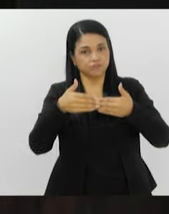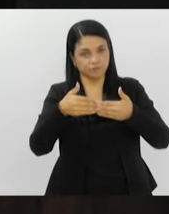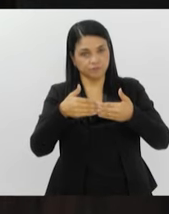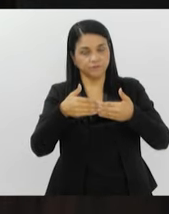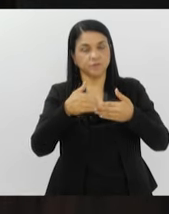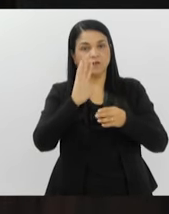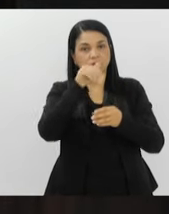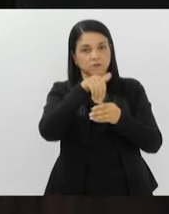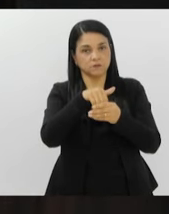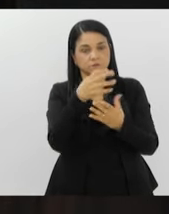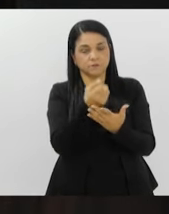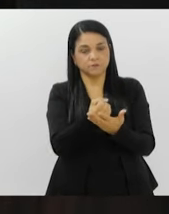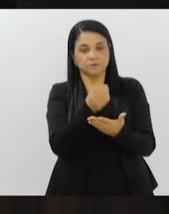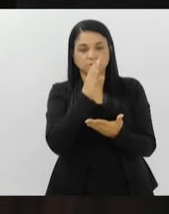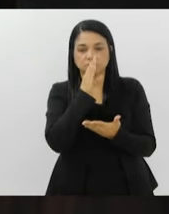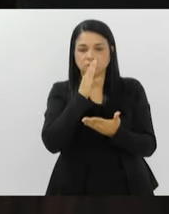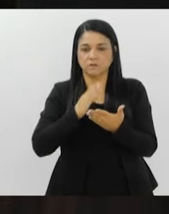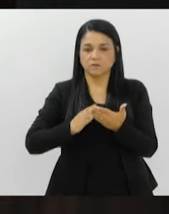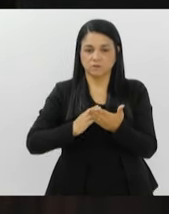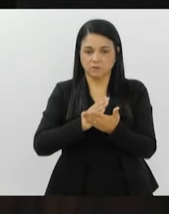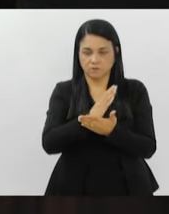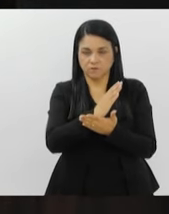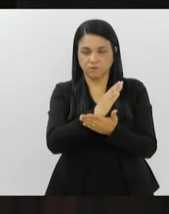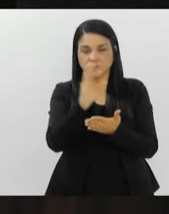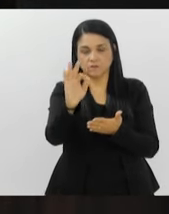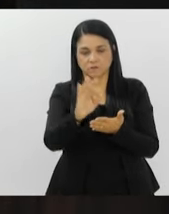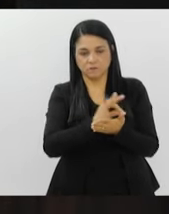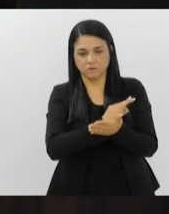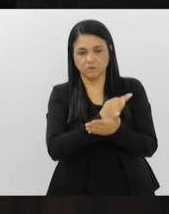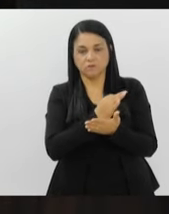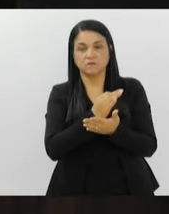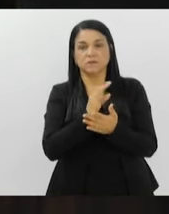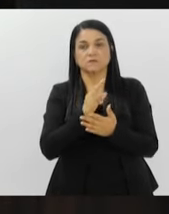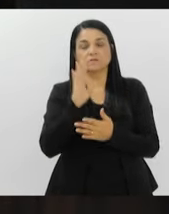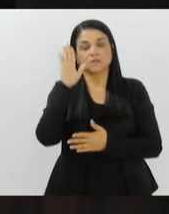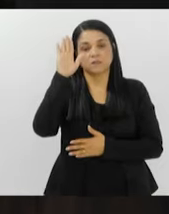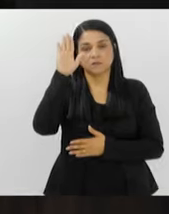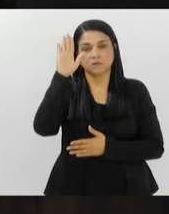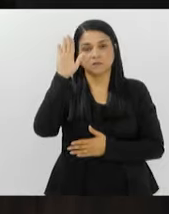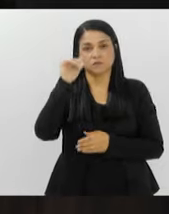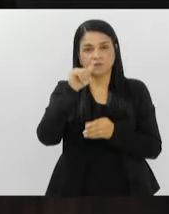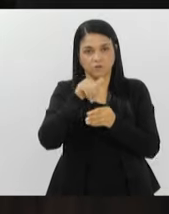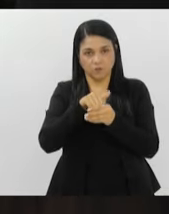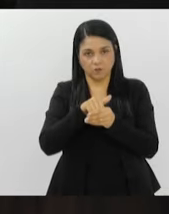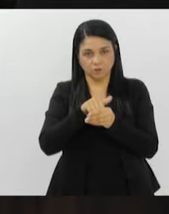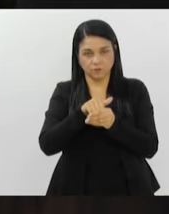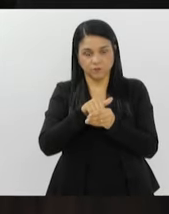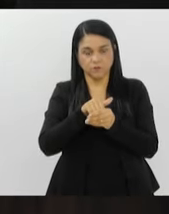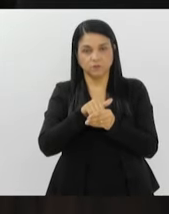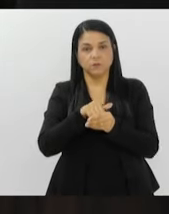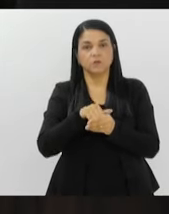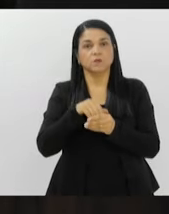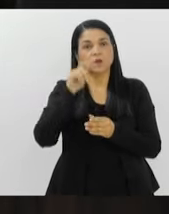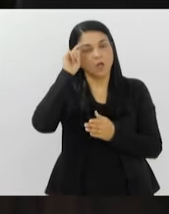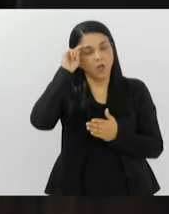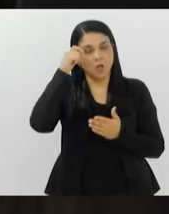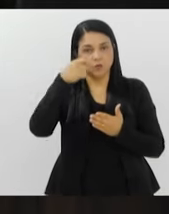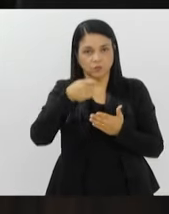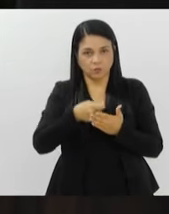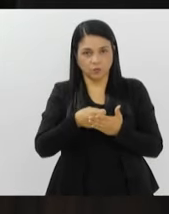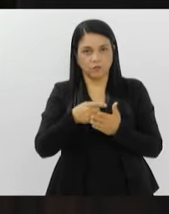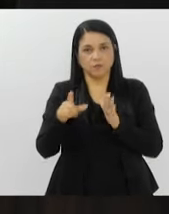só que a própria Como estão aprovado vai autógrafo para declaração de voto Deputado autor da Lei Fred